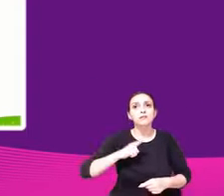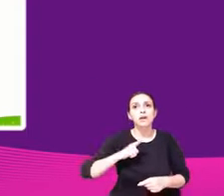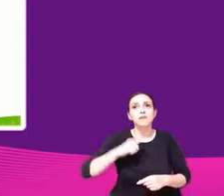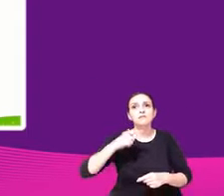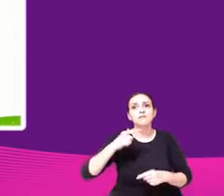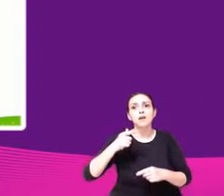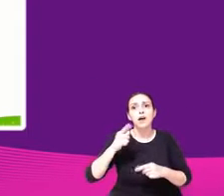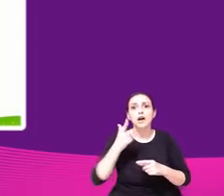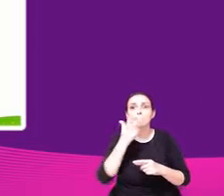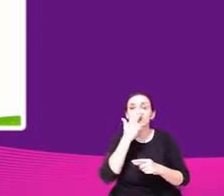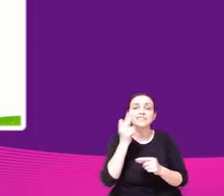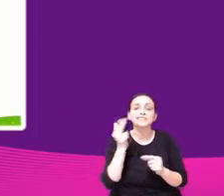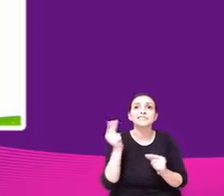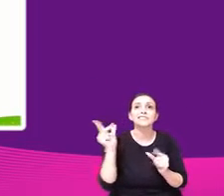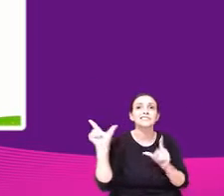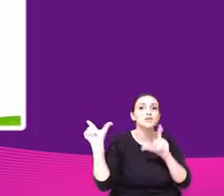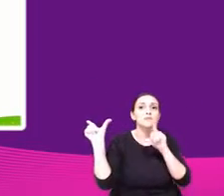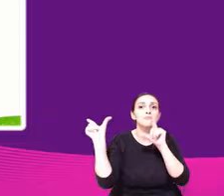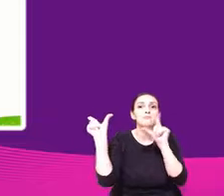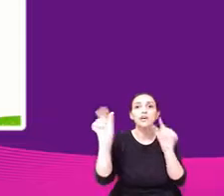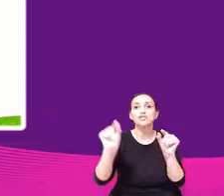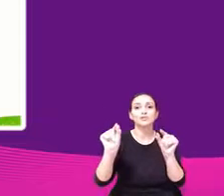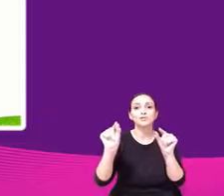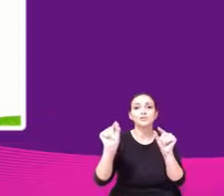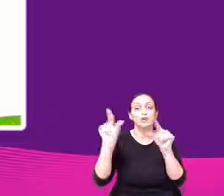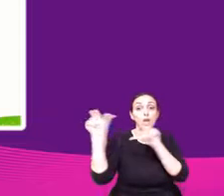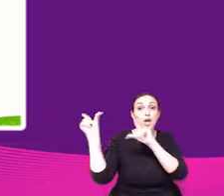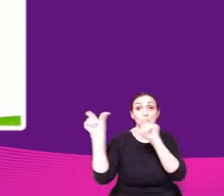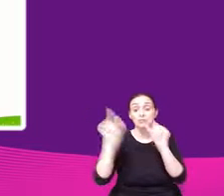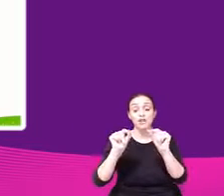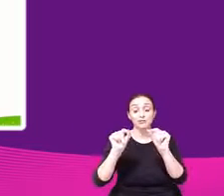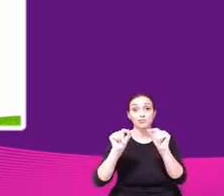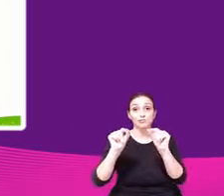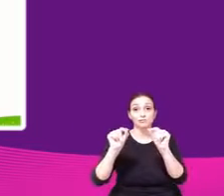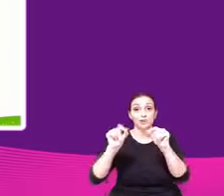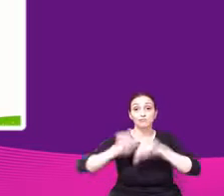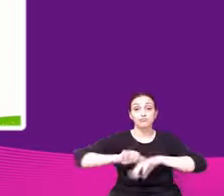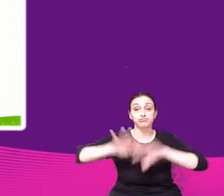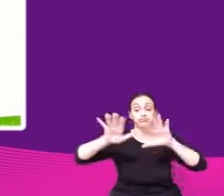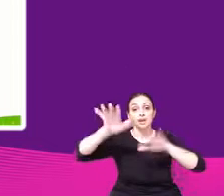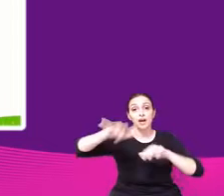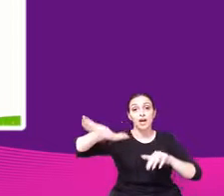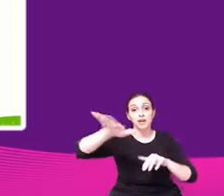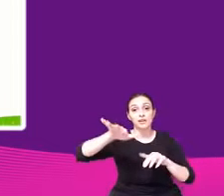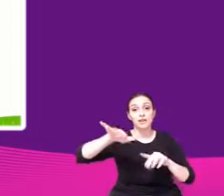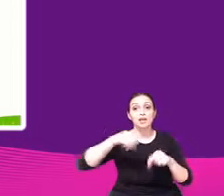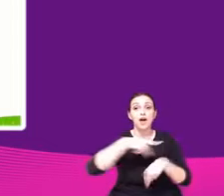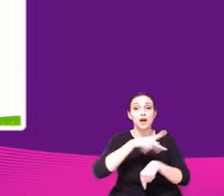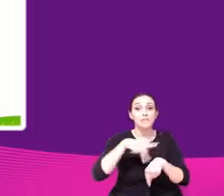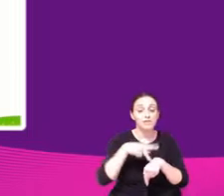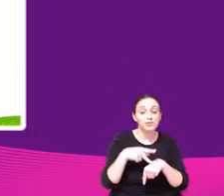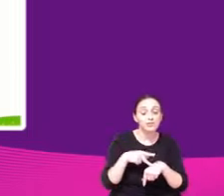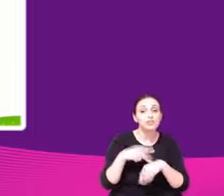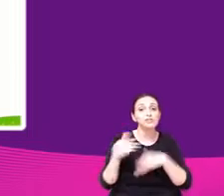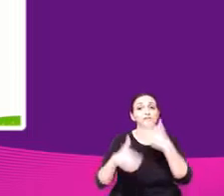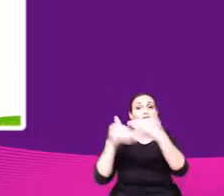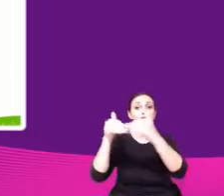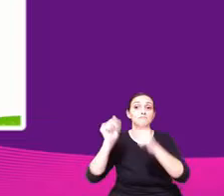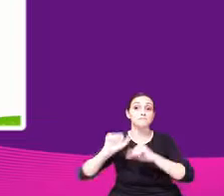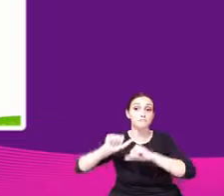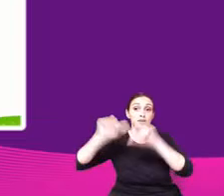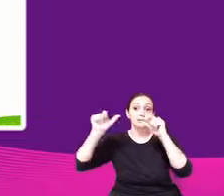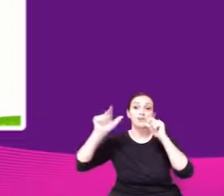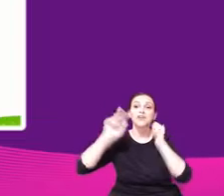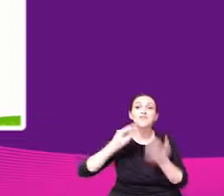menos cobertura para essas áreas do que você vê, né, nos países mais desenvolvidos. Ou seja,